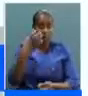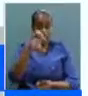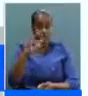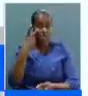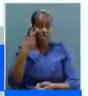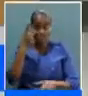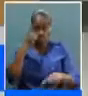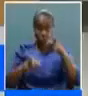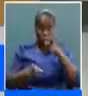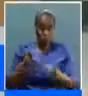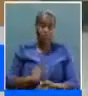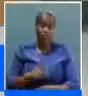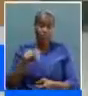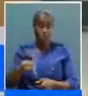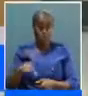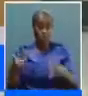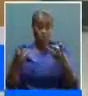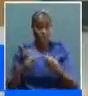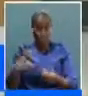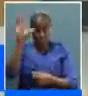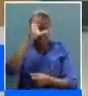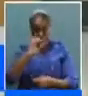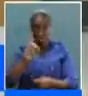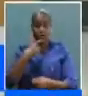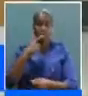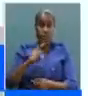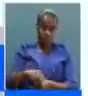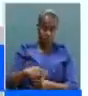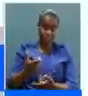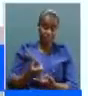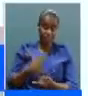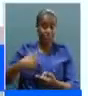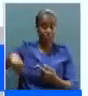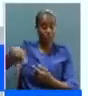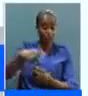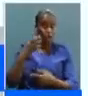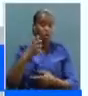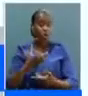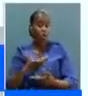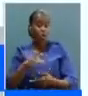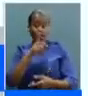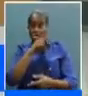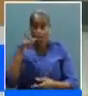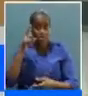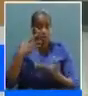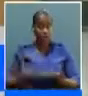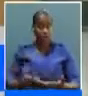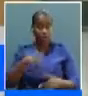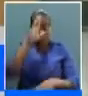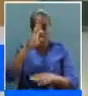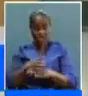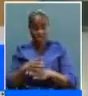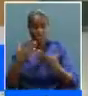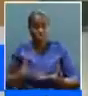das pessoas. Com este orçamento, o governo volta às costas àquilo que prometeu, como é o caso da atualização dos salários,